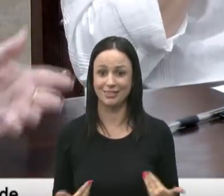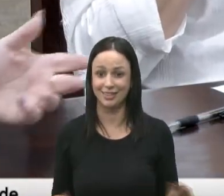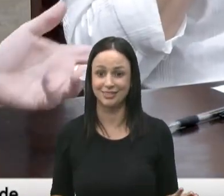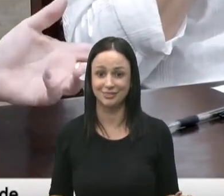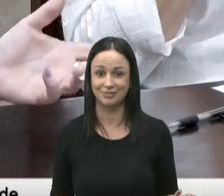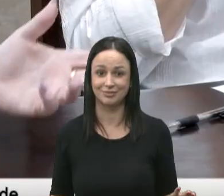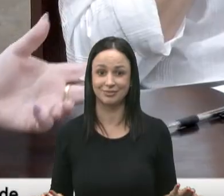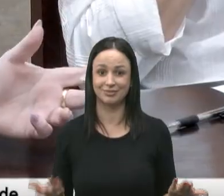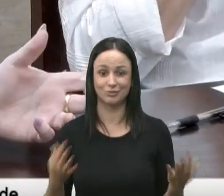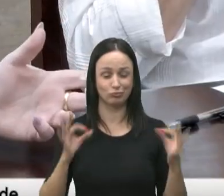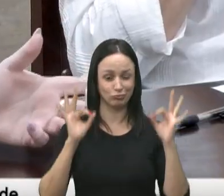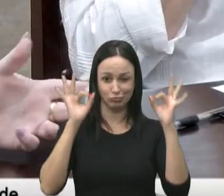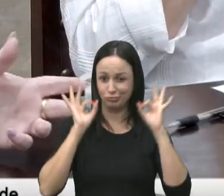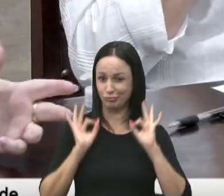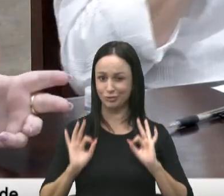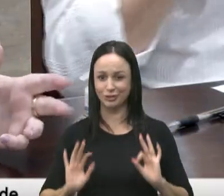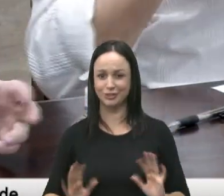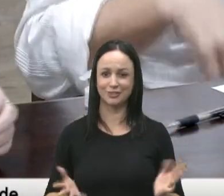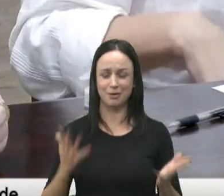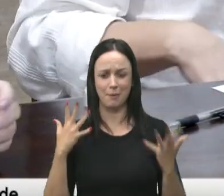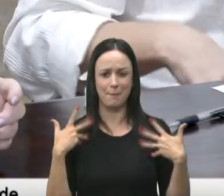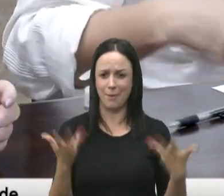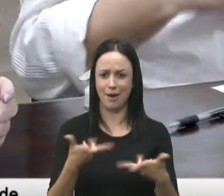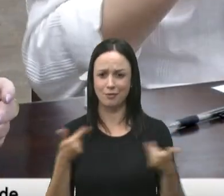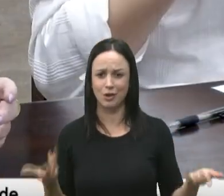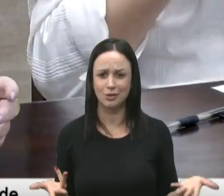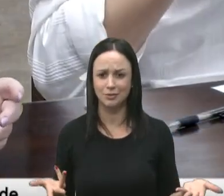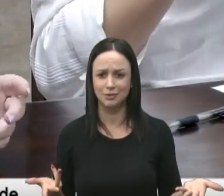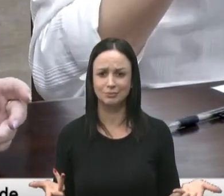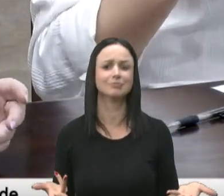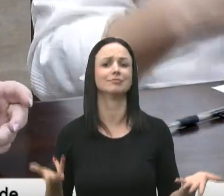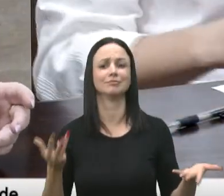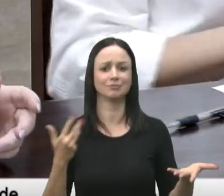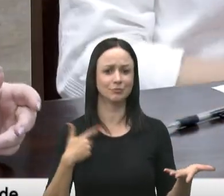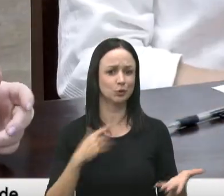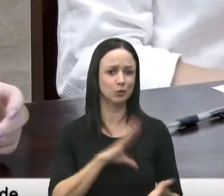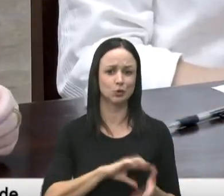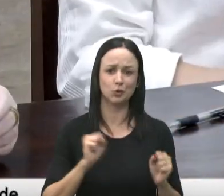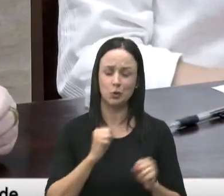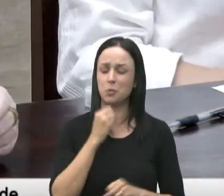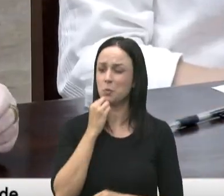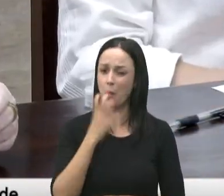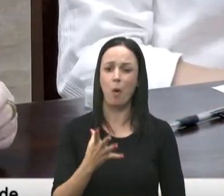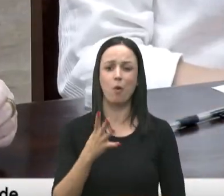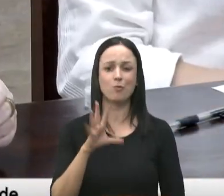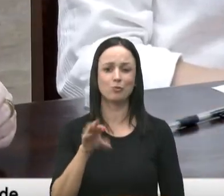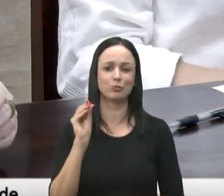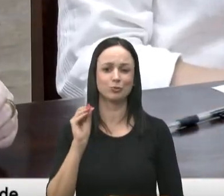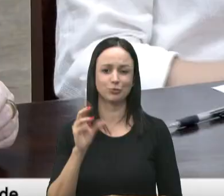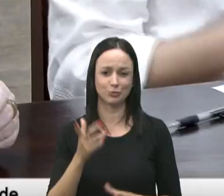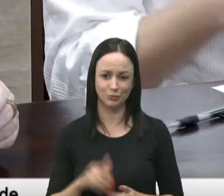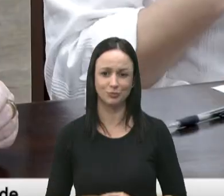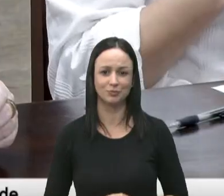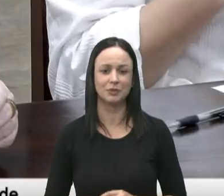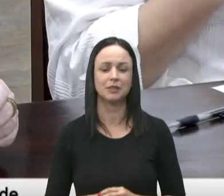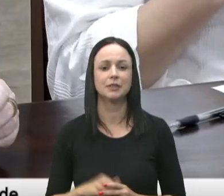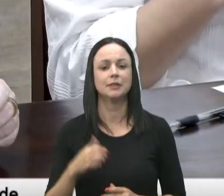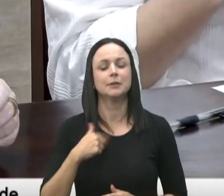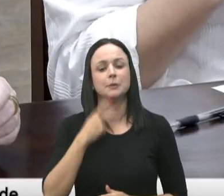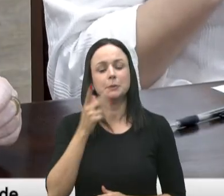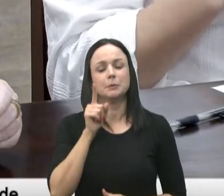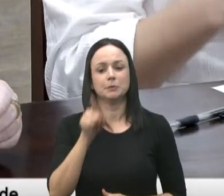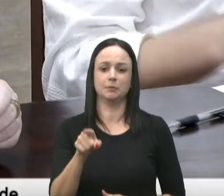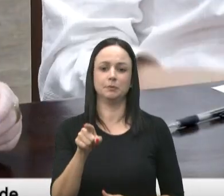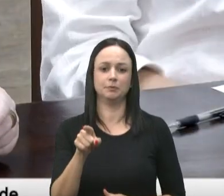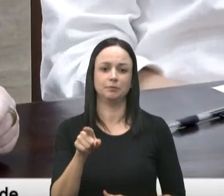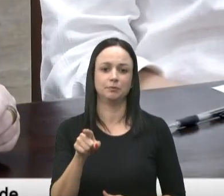Imagina, toda montada, estava maravilhosa. Então, adorei, tiveram muito bom gosto. E eu queria dizer isso para vocês.